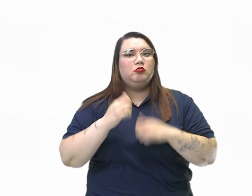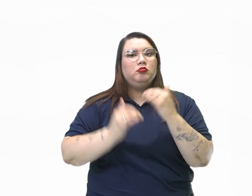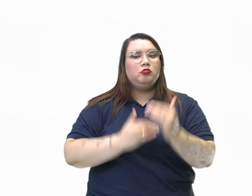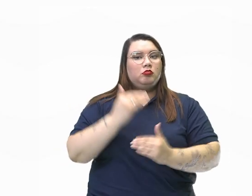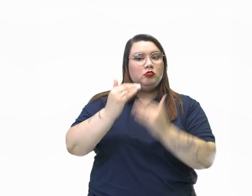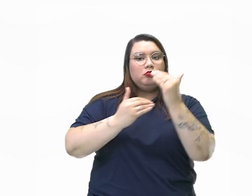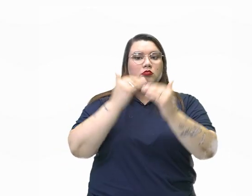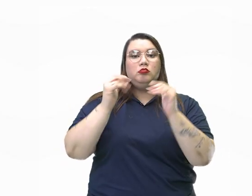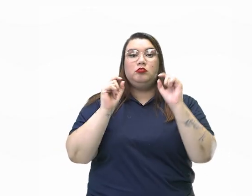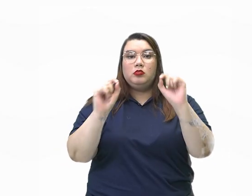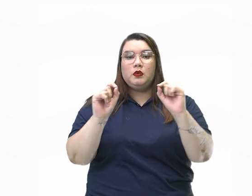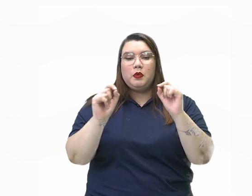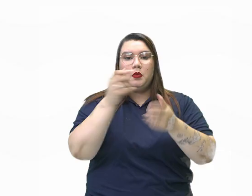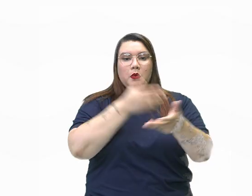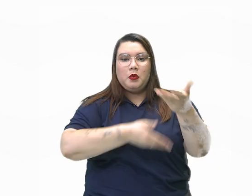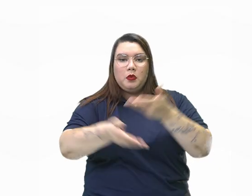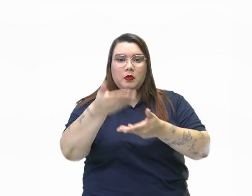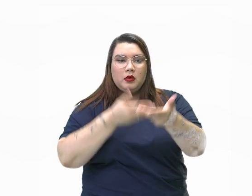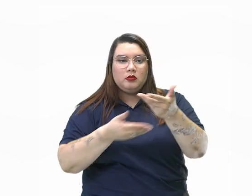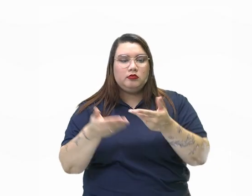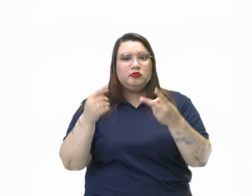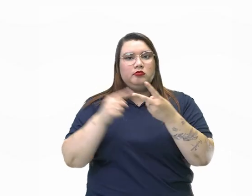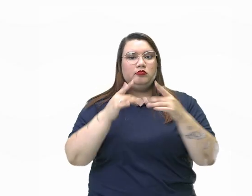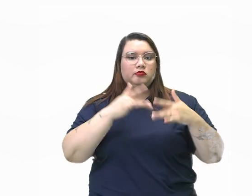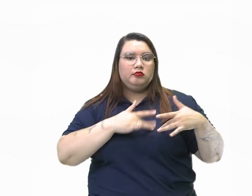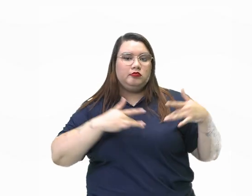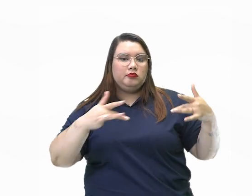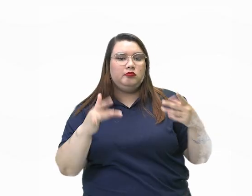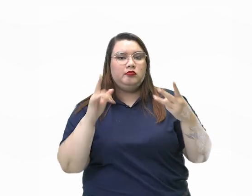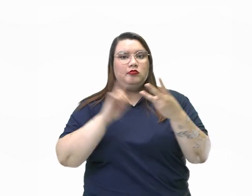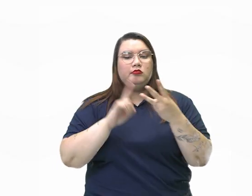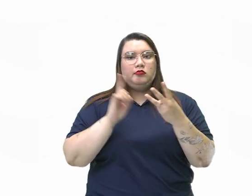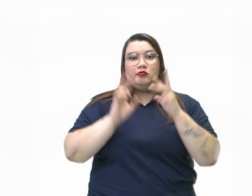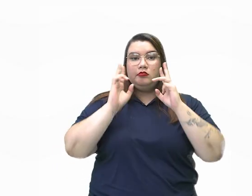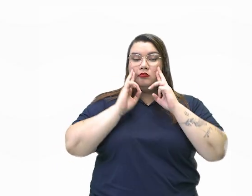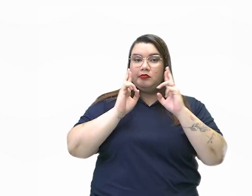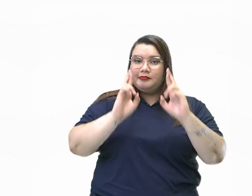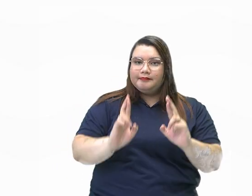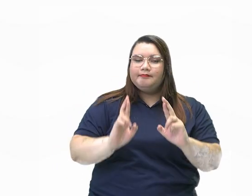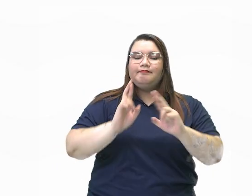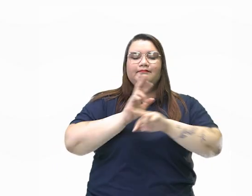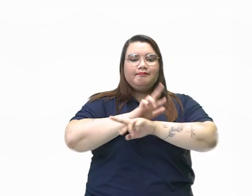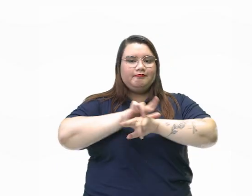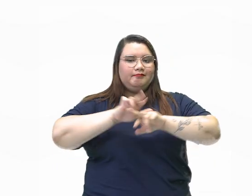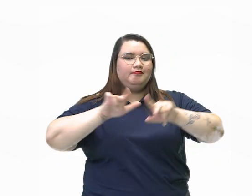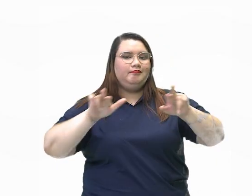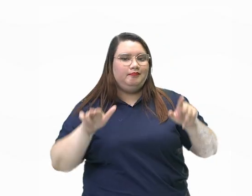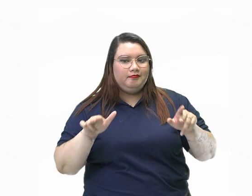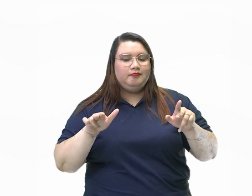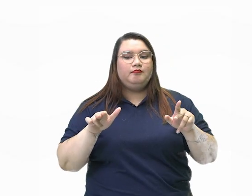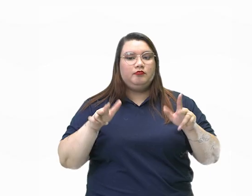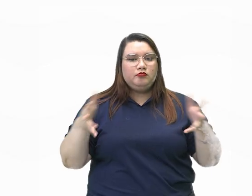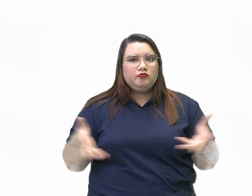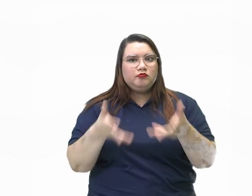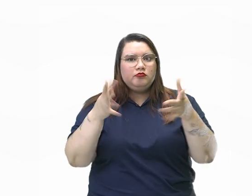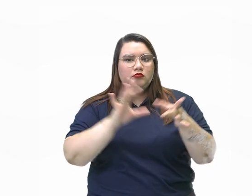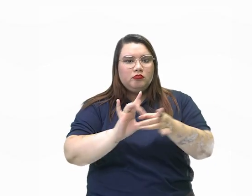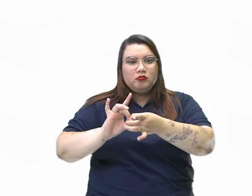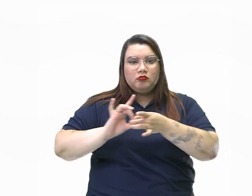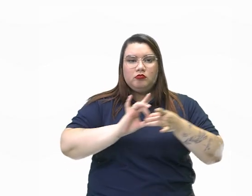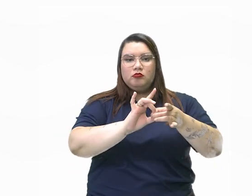corporais possibilita o desenvolvimento da cooperação, da solidariedade e do respeito às